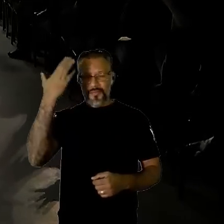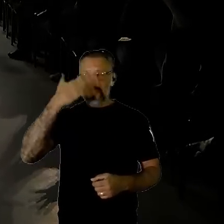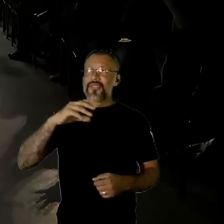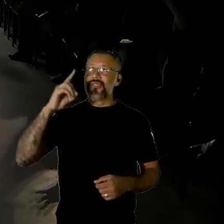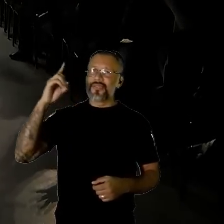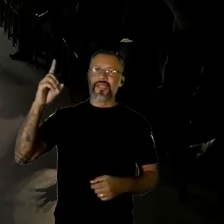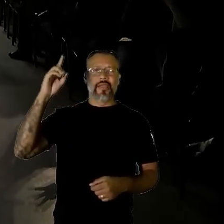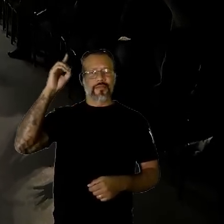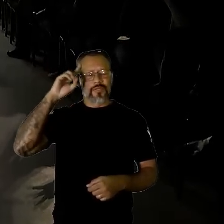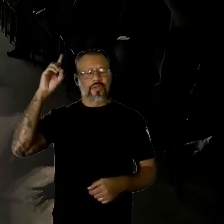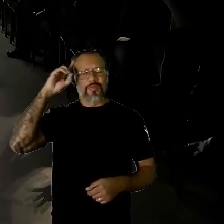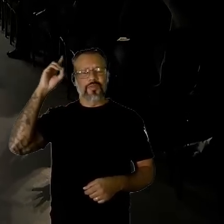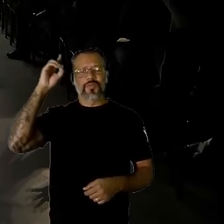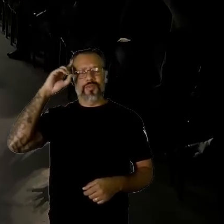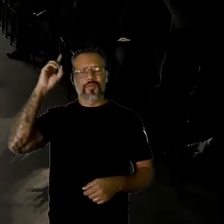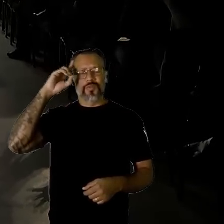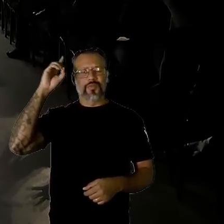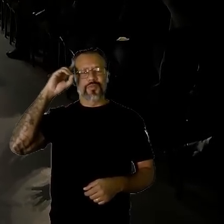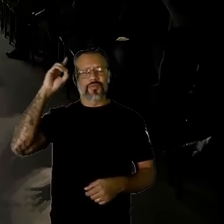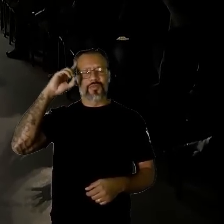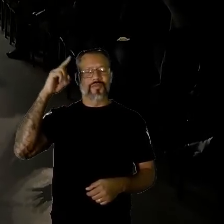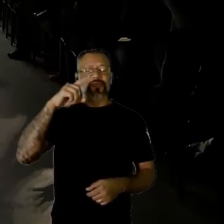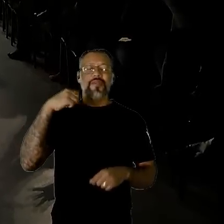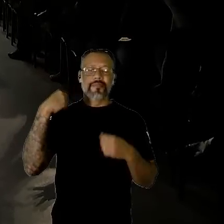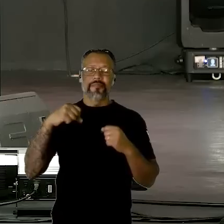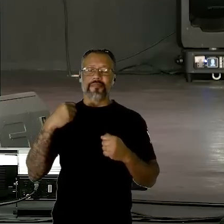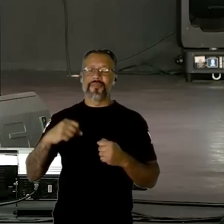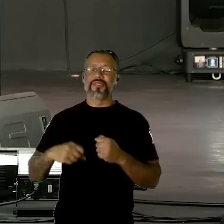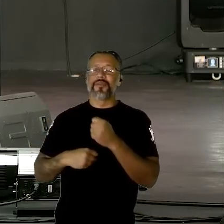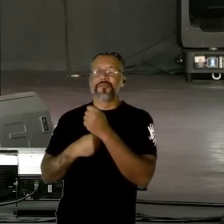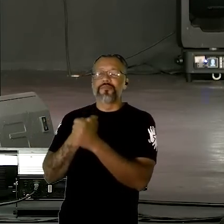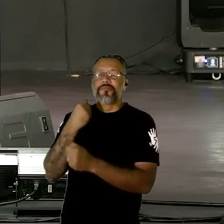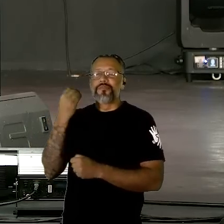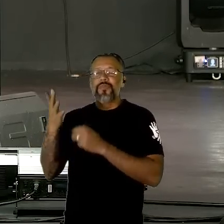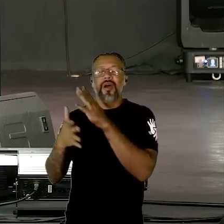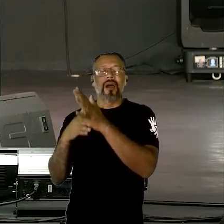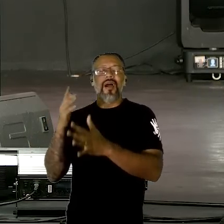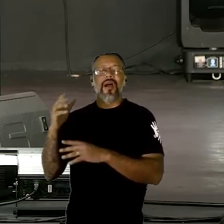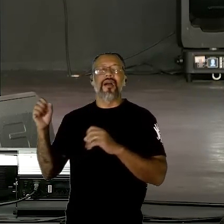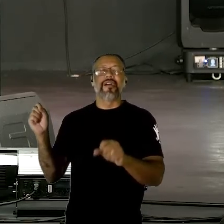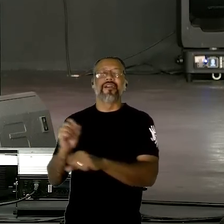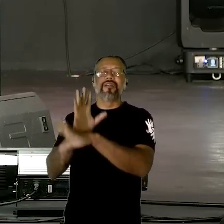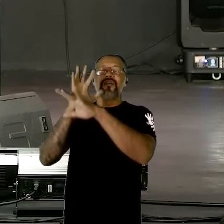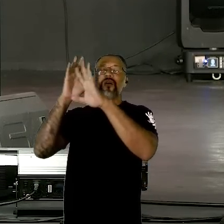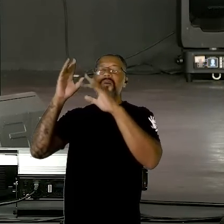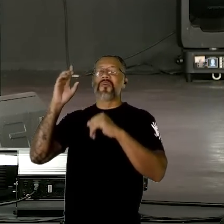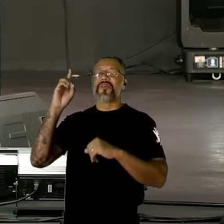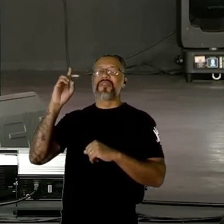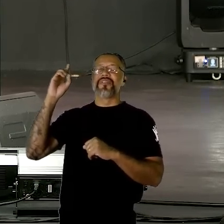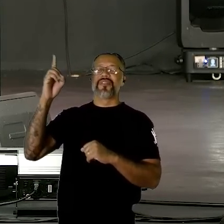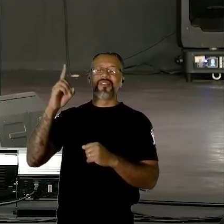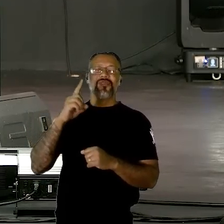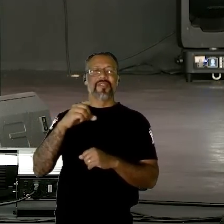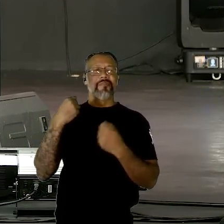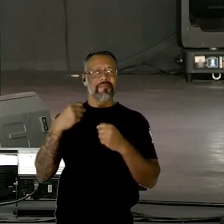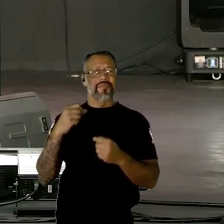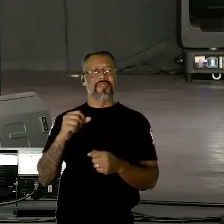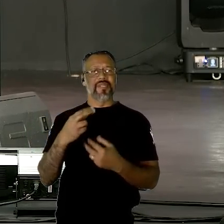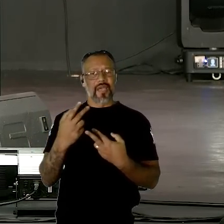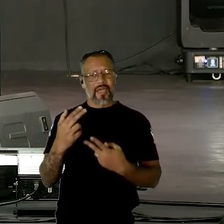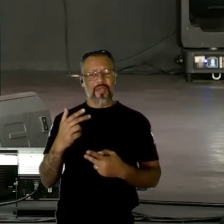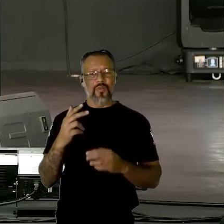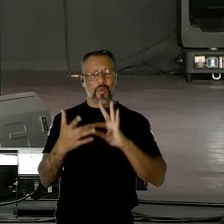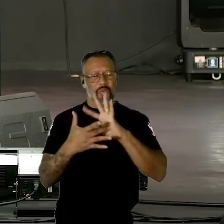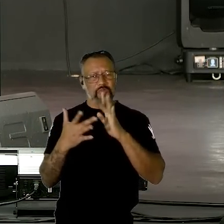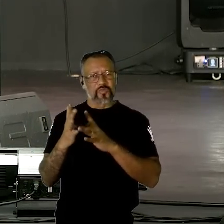deu teu Senhor tem que exalar poder exalar a unção tem que brotar a glória os olhos tem que arder a boca